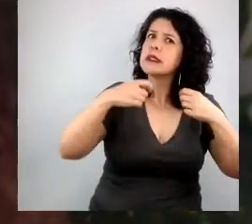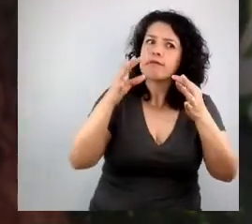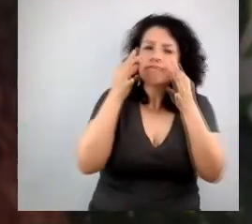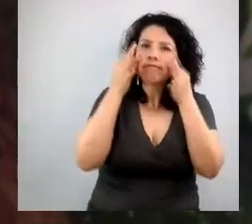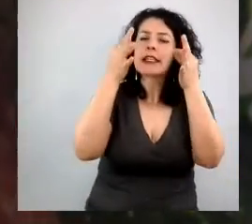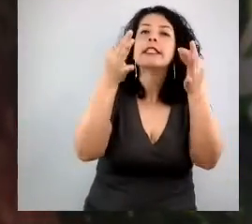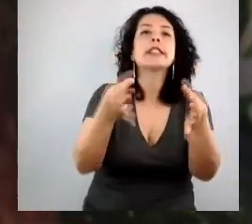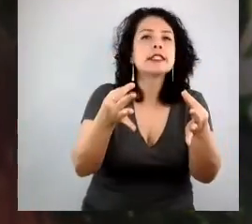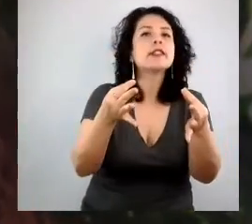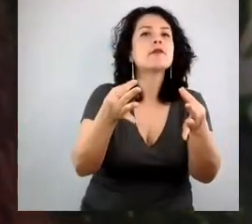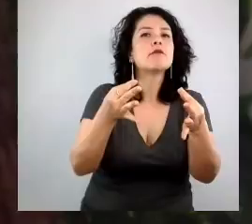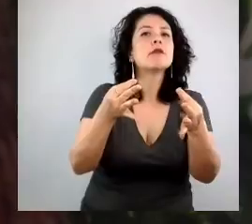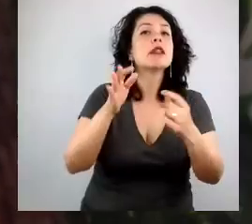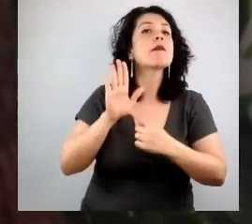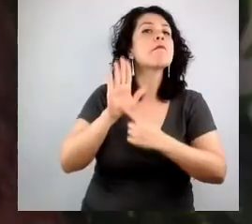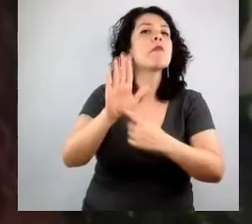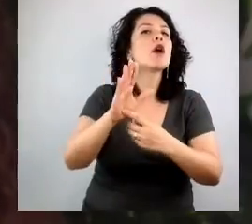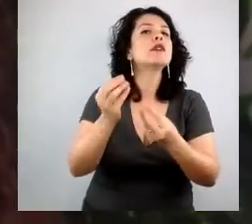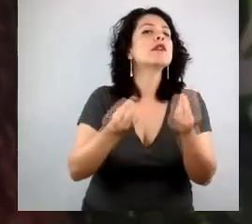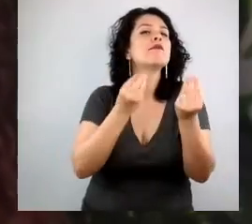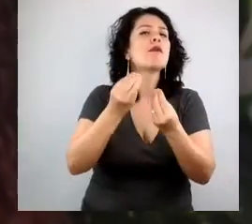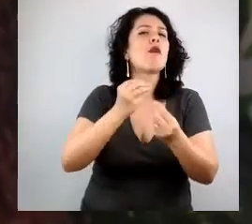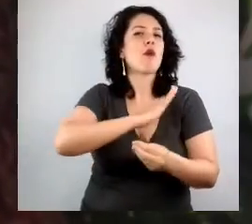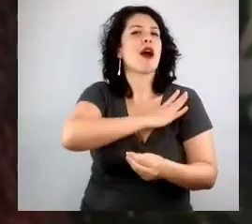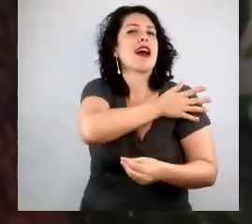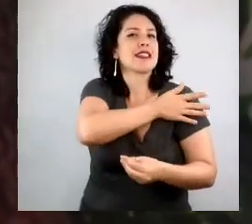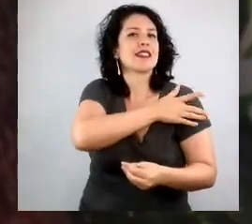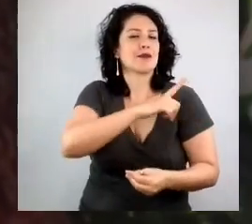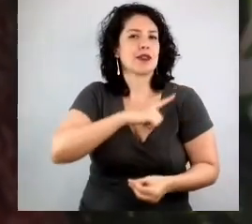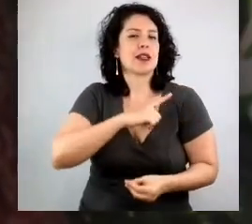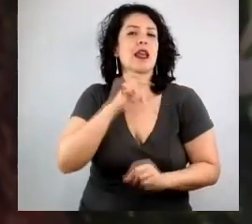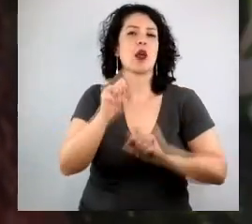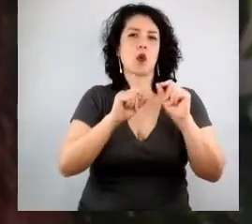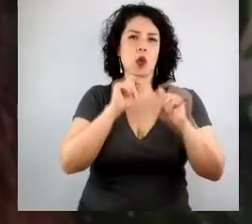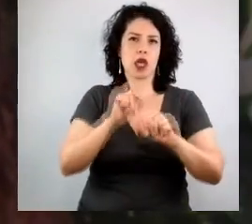simboliza esse racismo estrutural, é o colorismo.